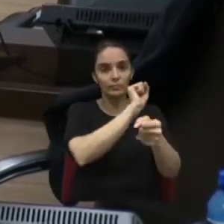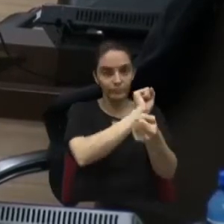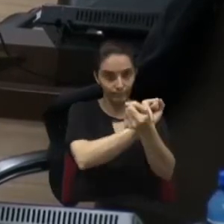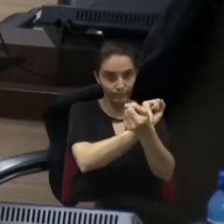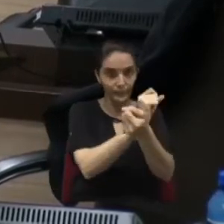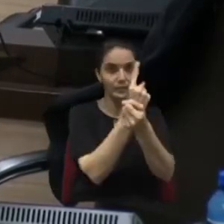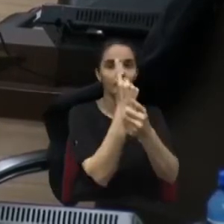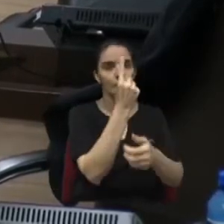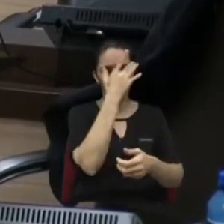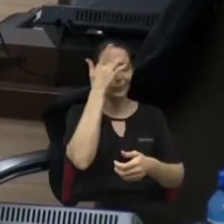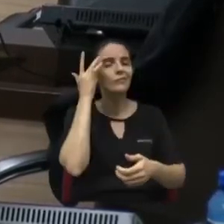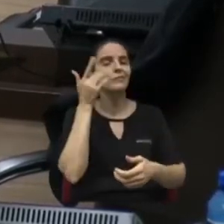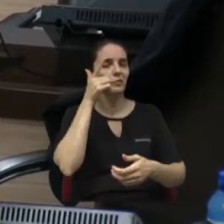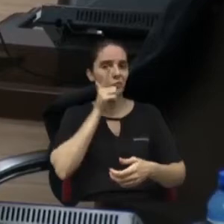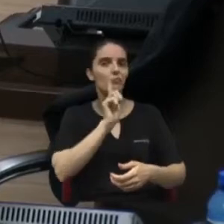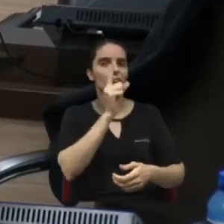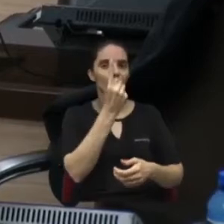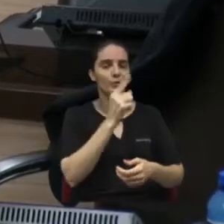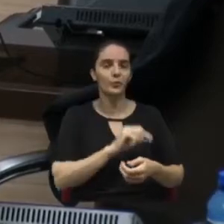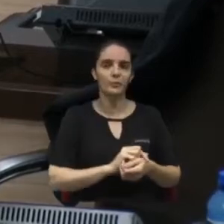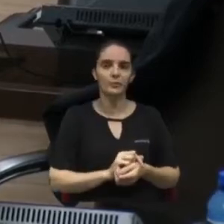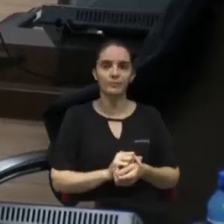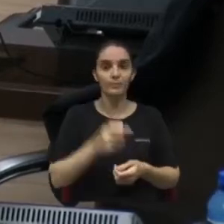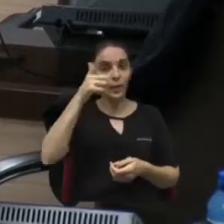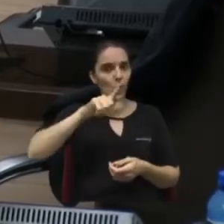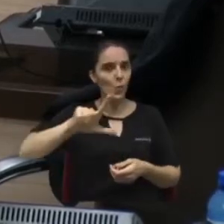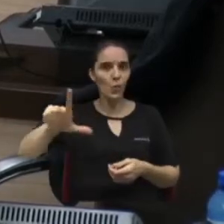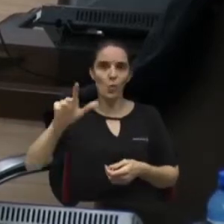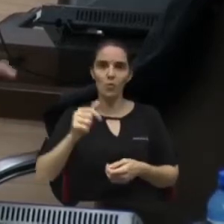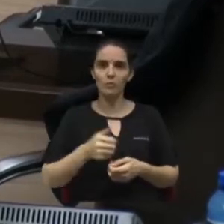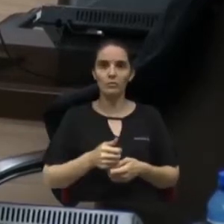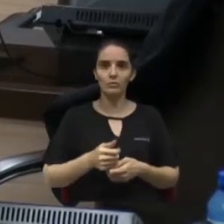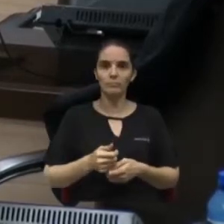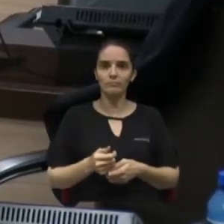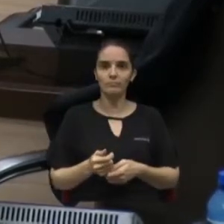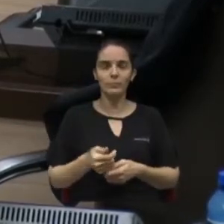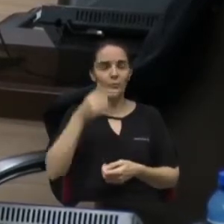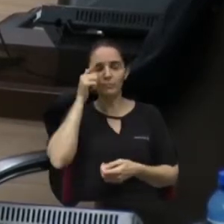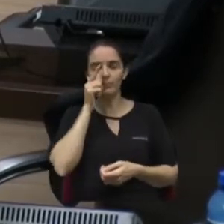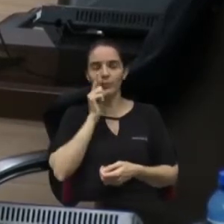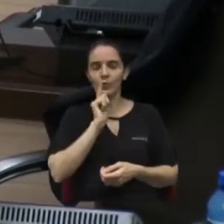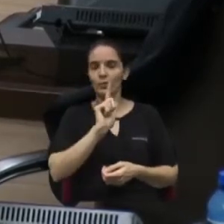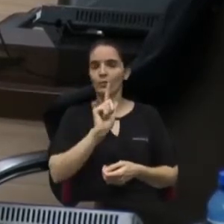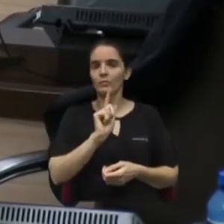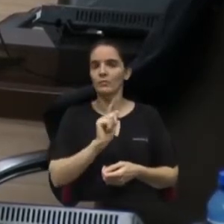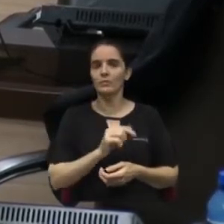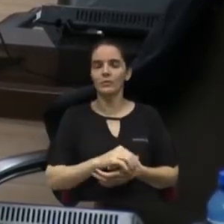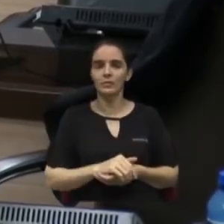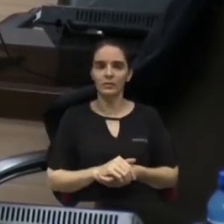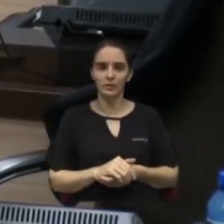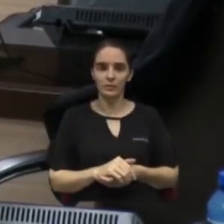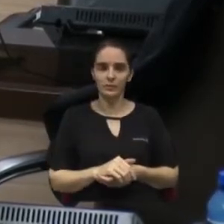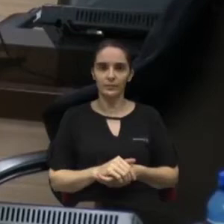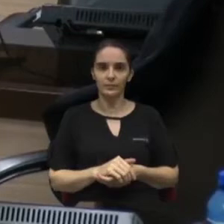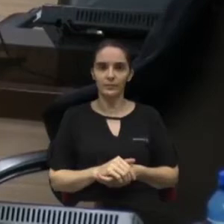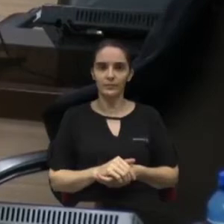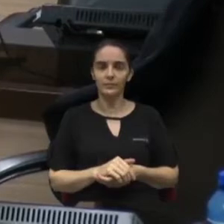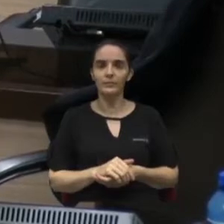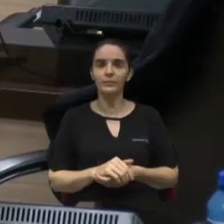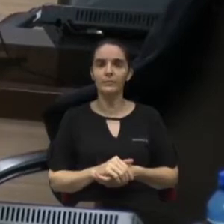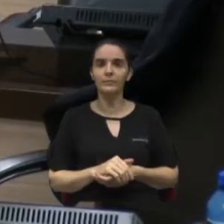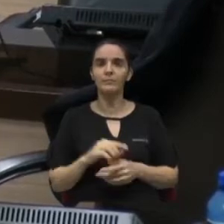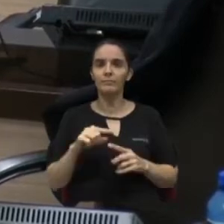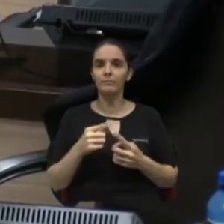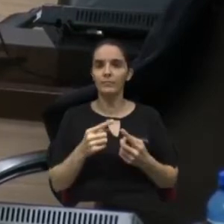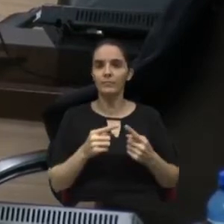uma das pessoas envolvidas. O outro, não tivemos nexo causal para fazer a comprovação e ele não foi decretado preventiva, mas